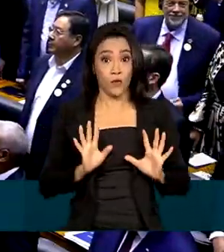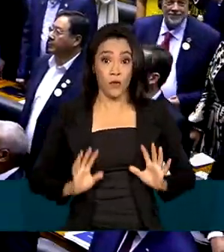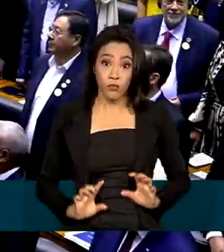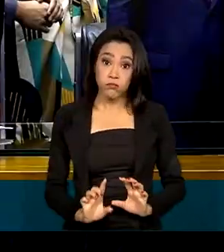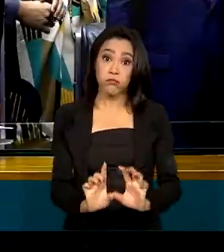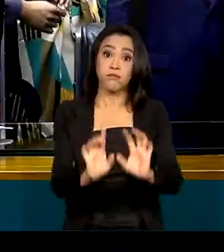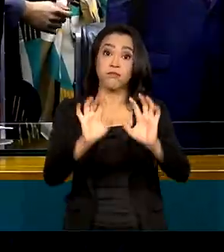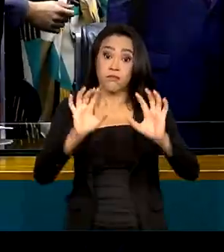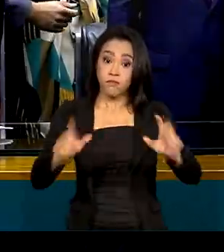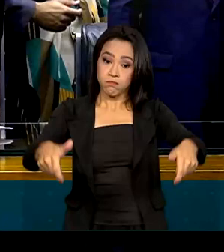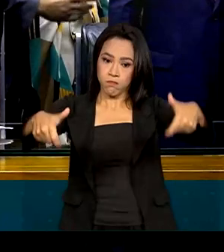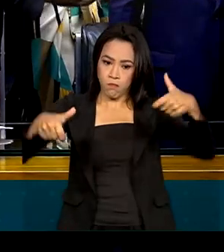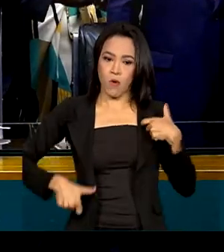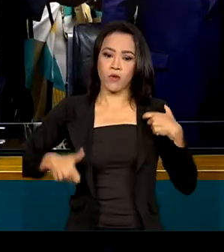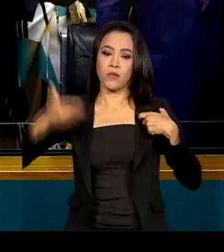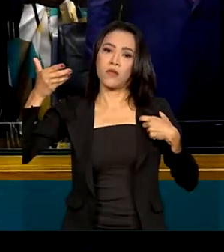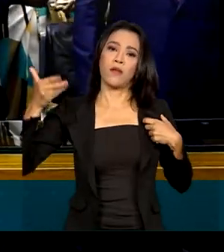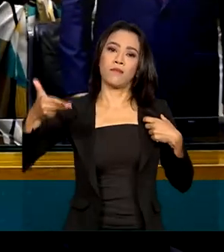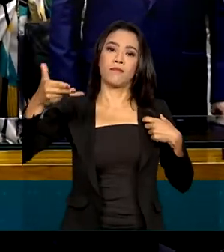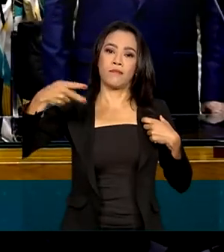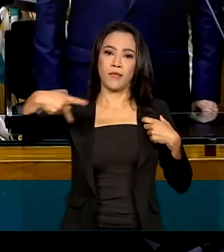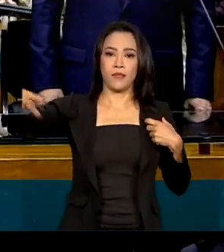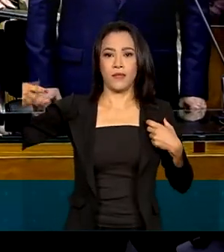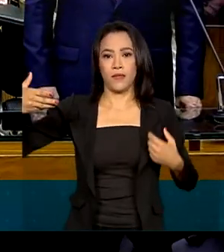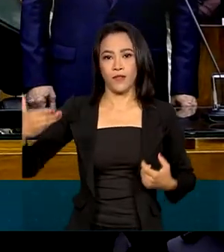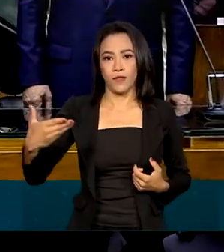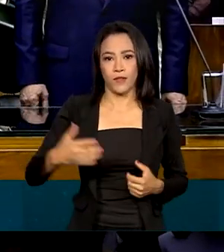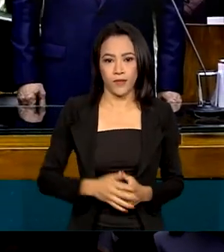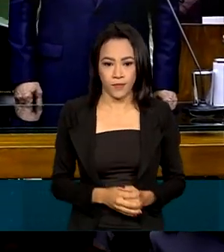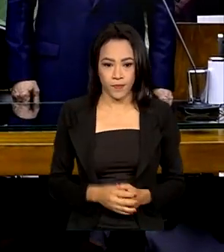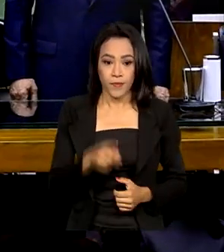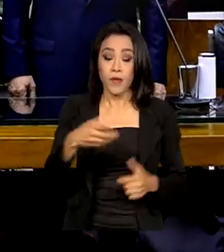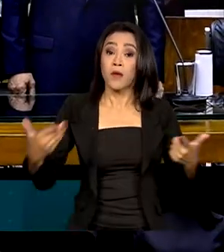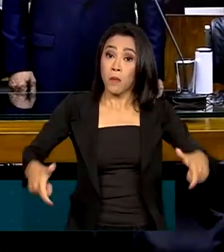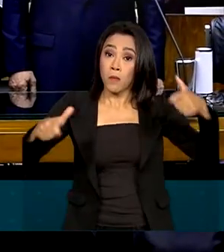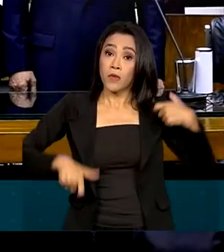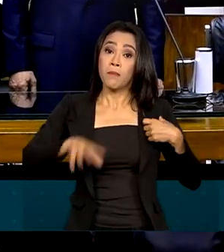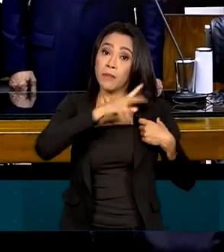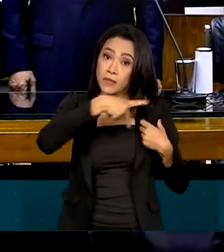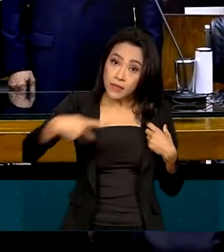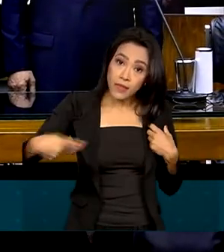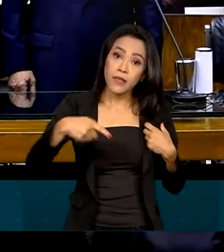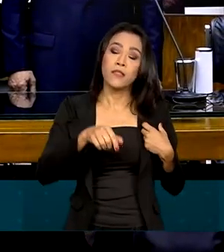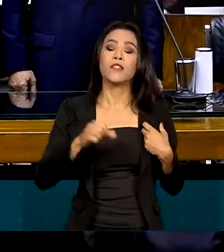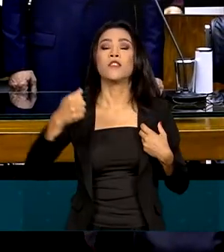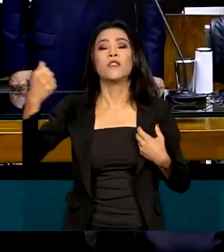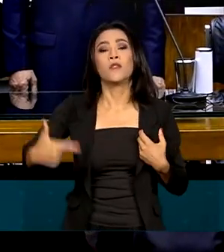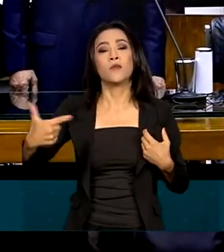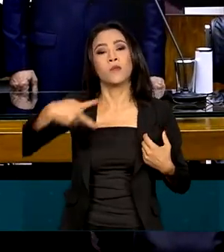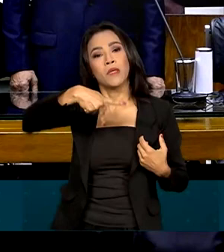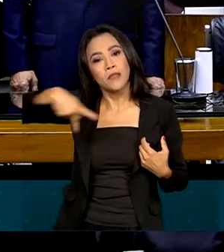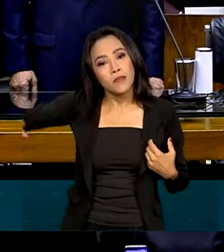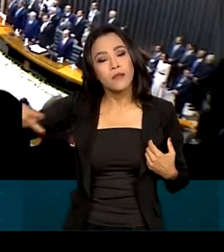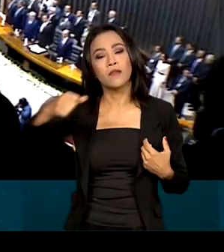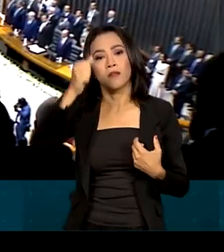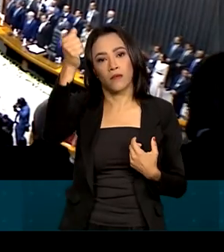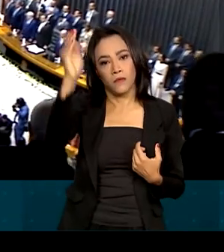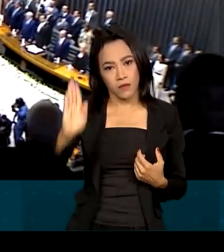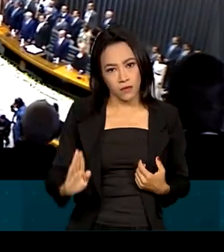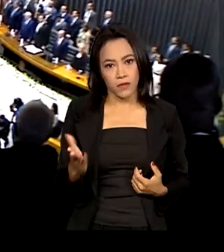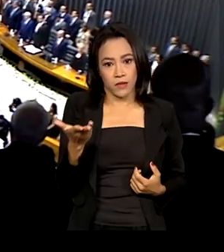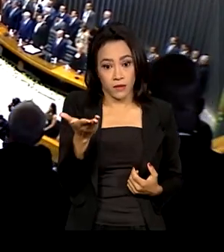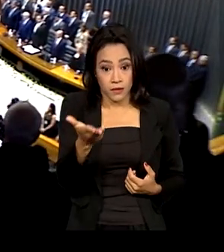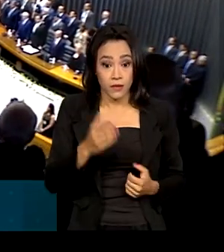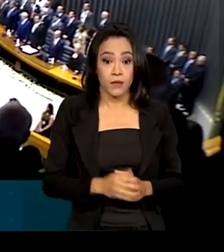oficialmente empossados. Declaro empossados nos cargos de presidente e vice-presidente da República Federativa do Brasil,